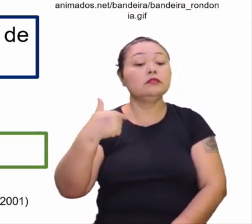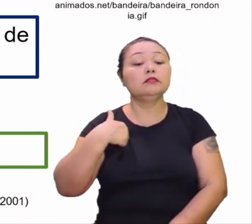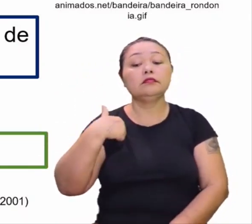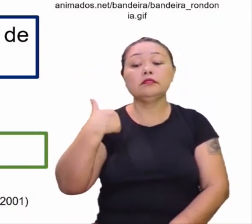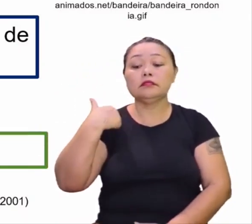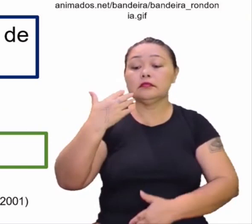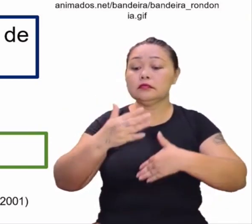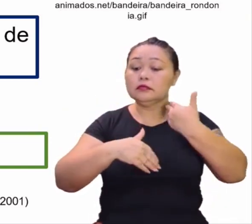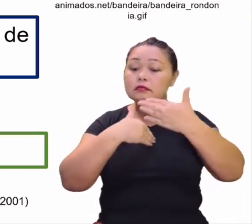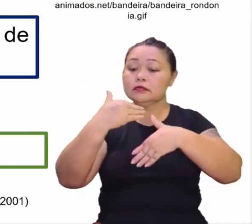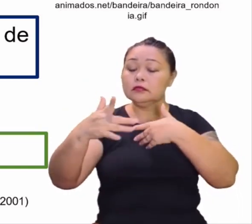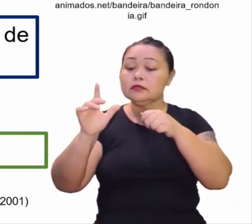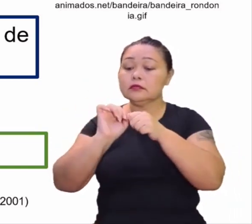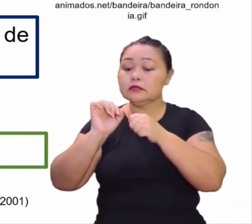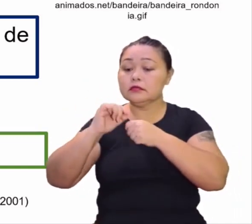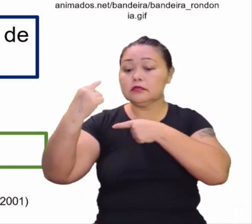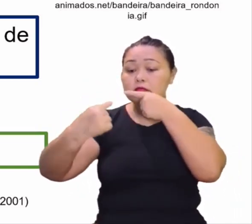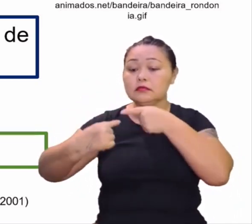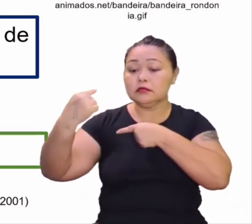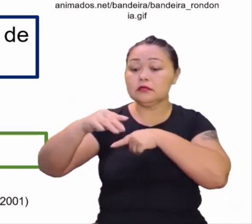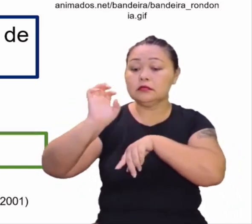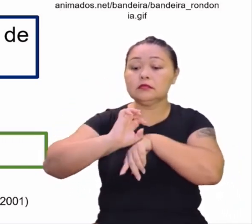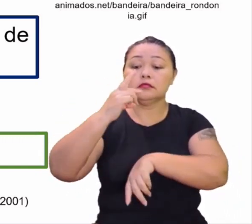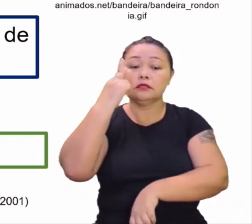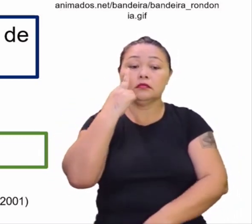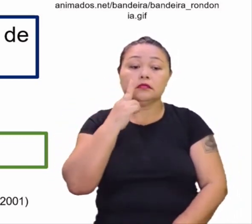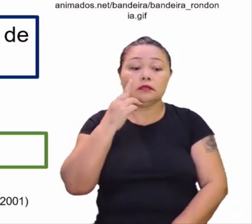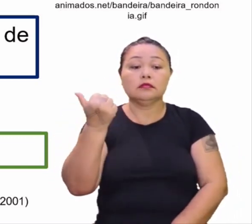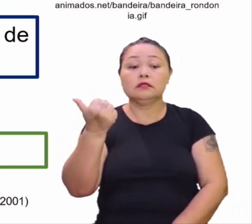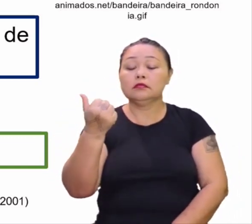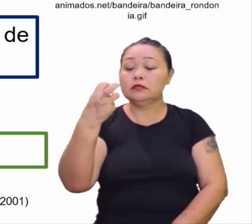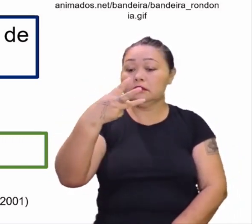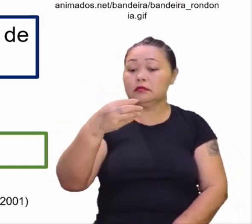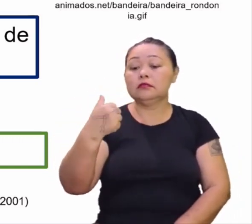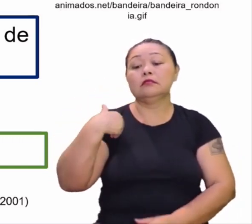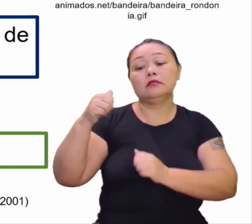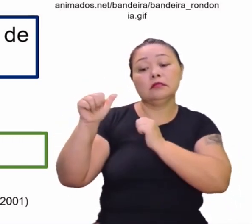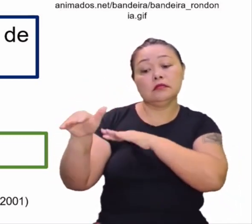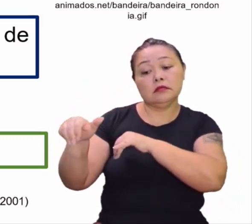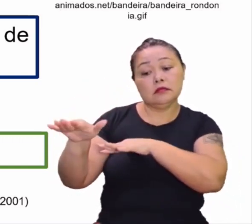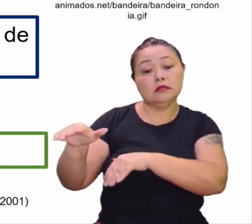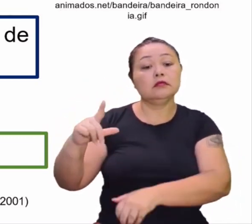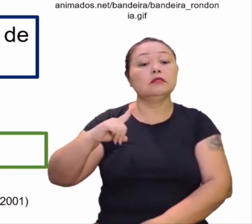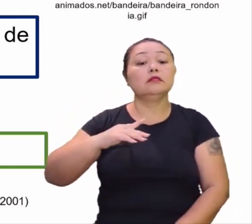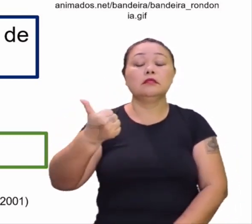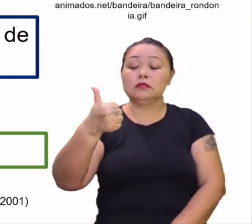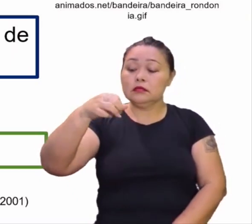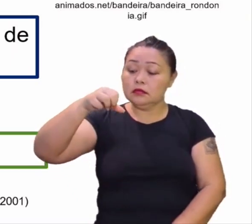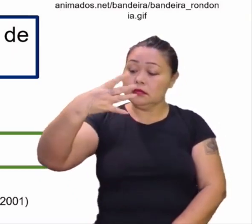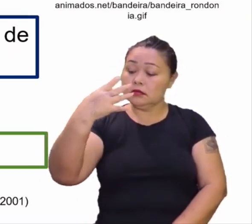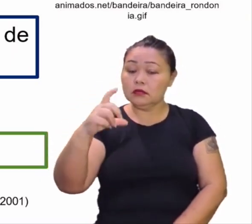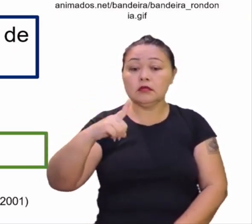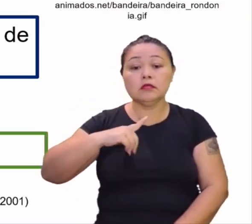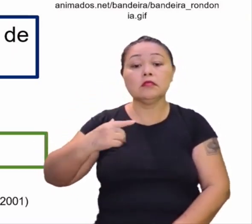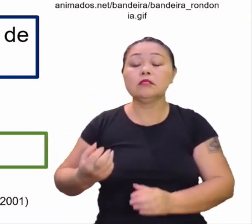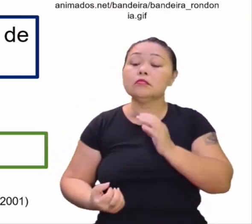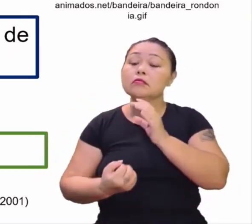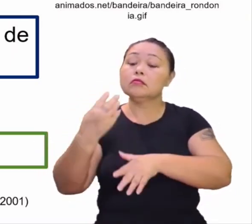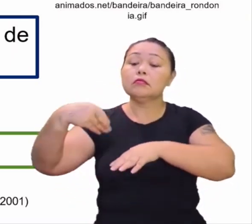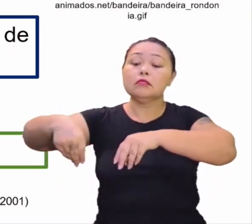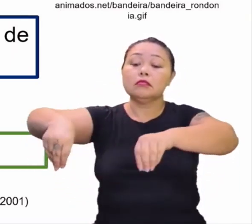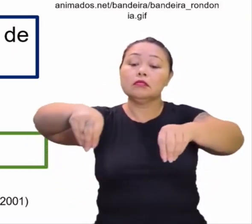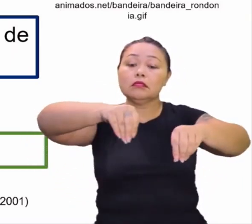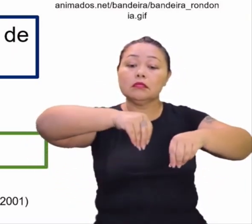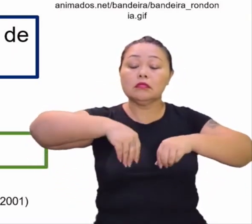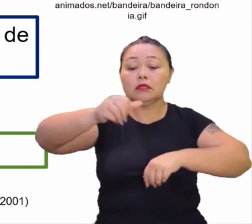processo da evolução política do Estado de Rondônia. Então, 13 de setembro de 1943, a gente tem aí a criação do Território